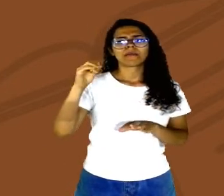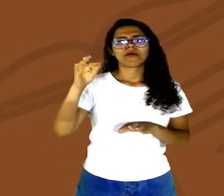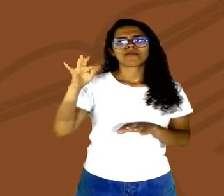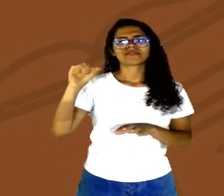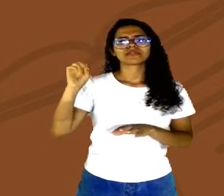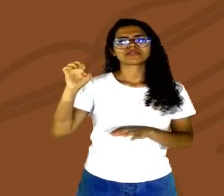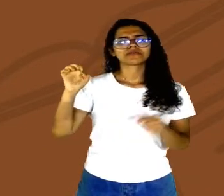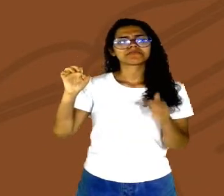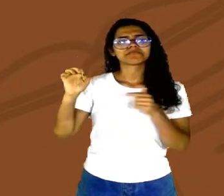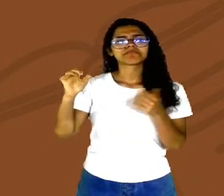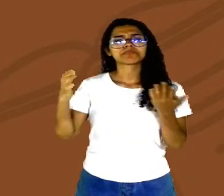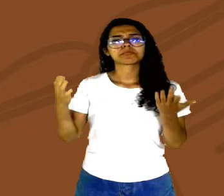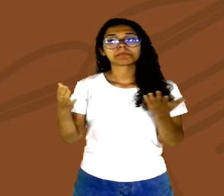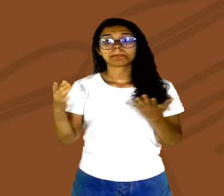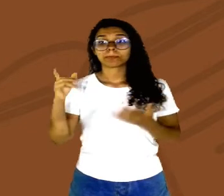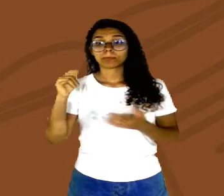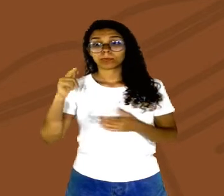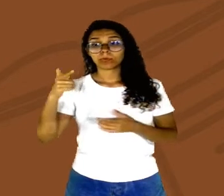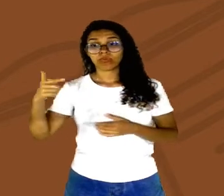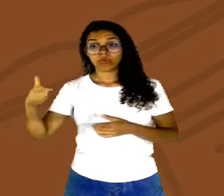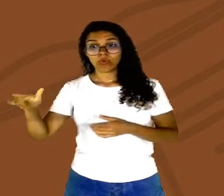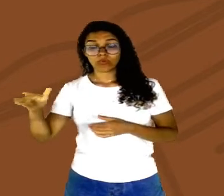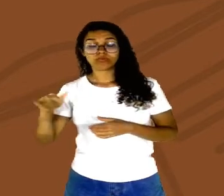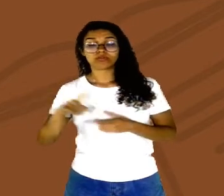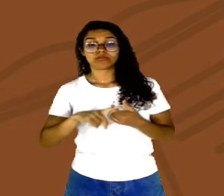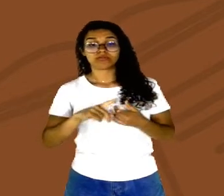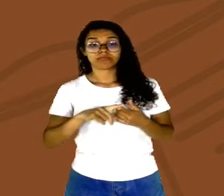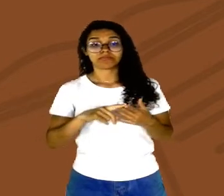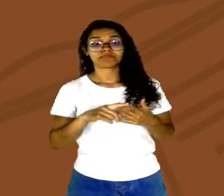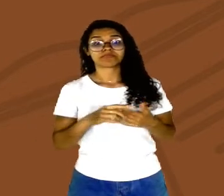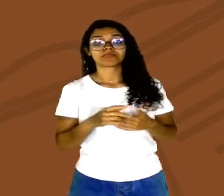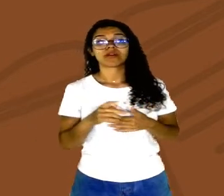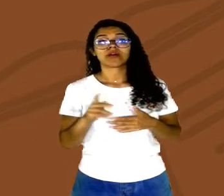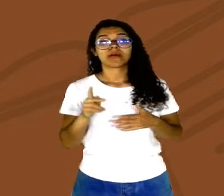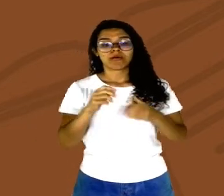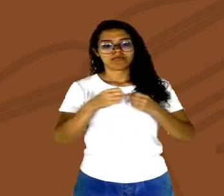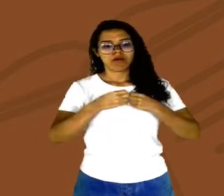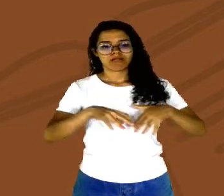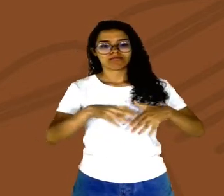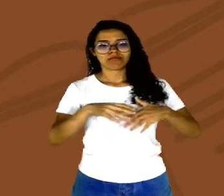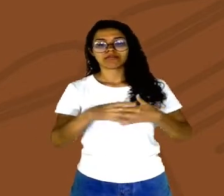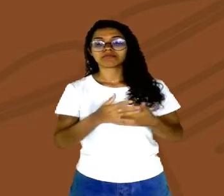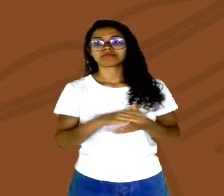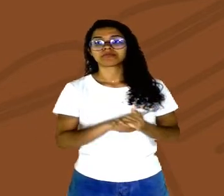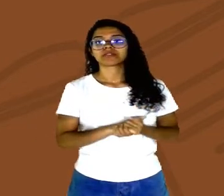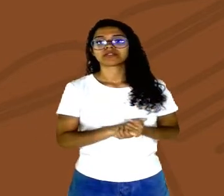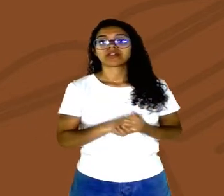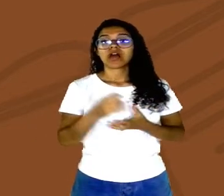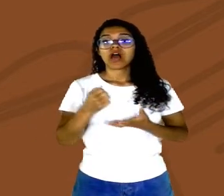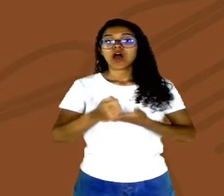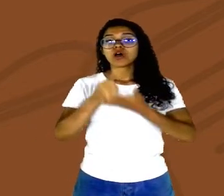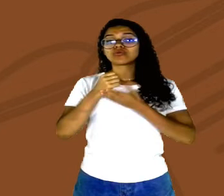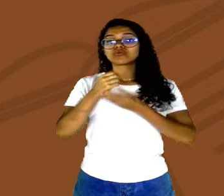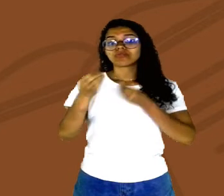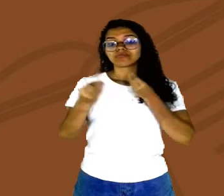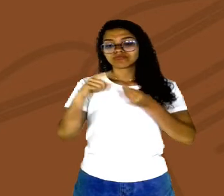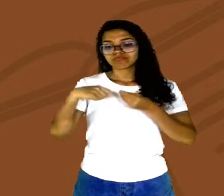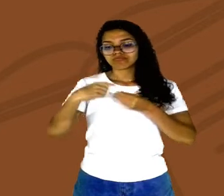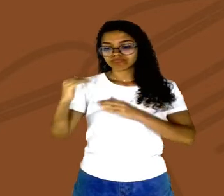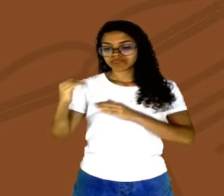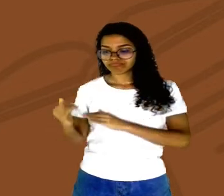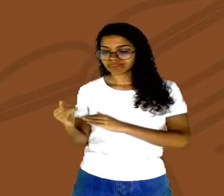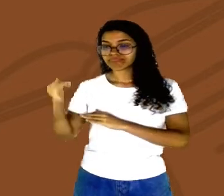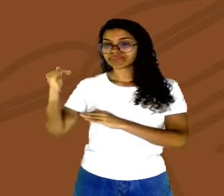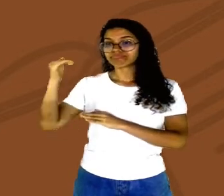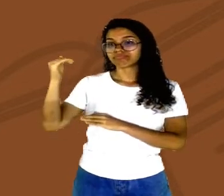A hipófise é outra glândula endócrina que tem a seguinte função: atua no nosso crescimento, também